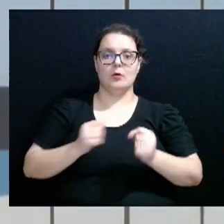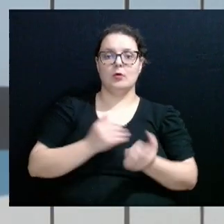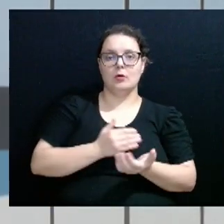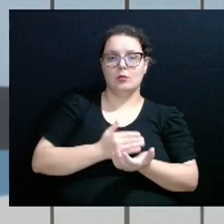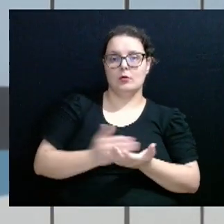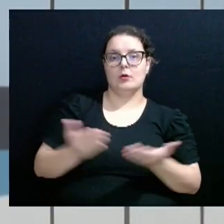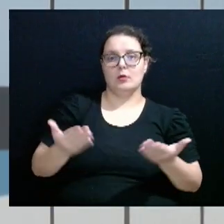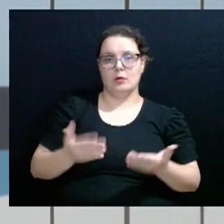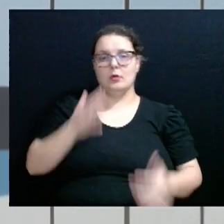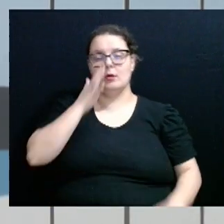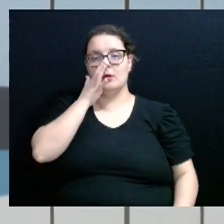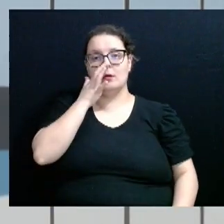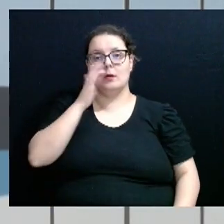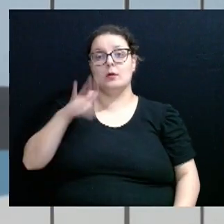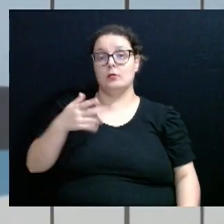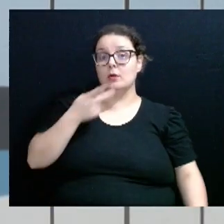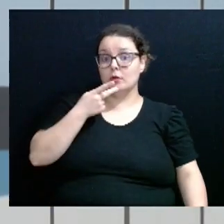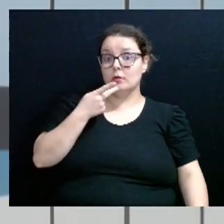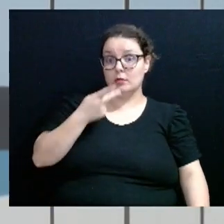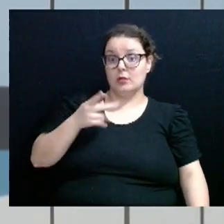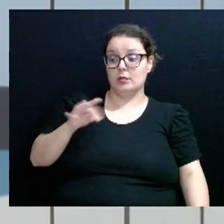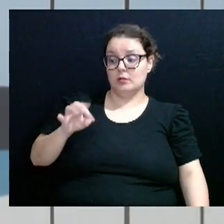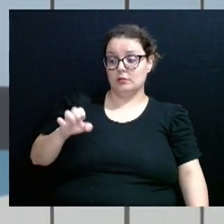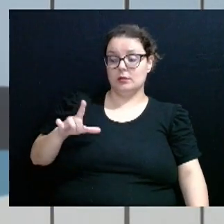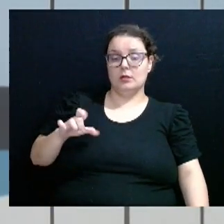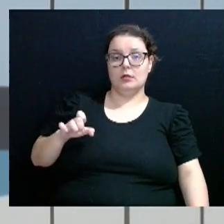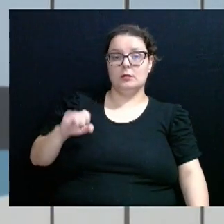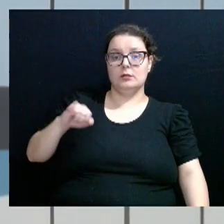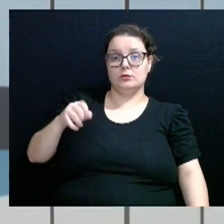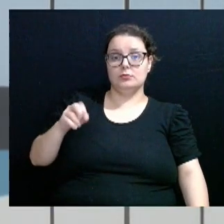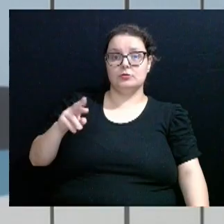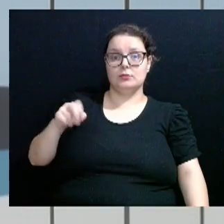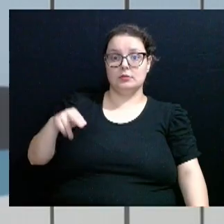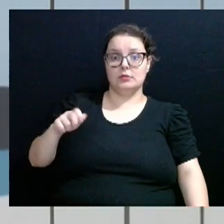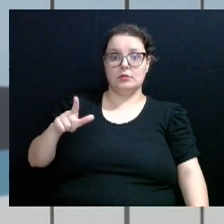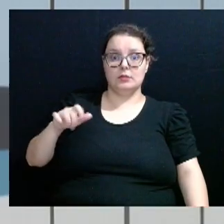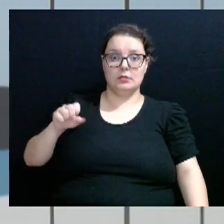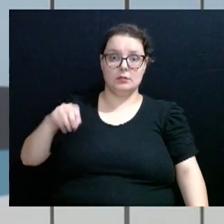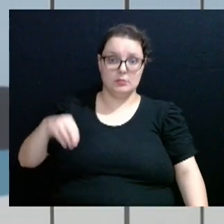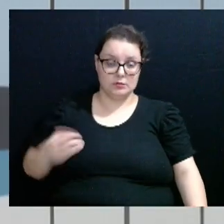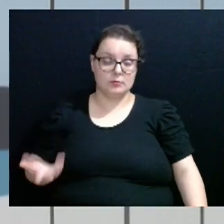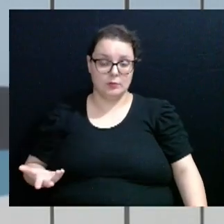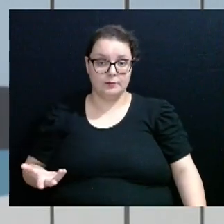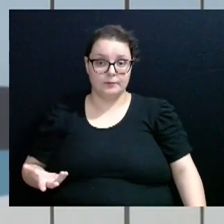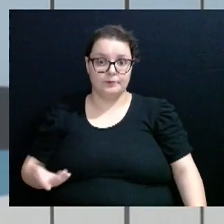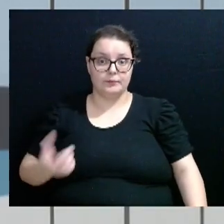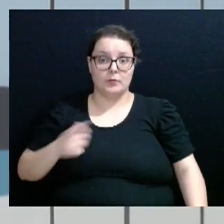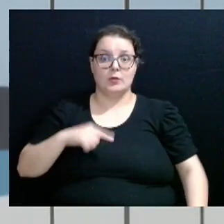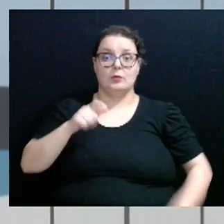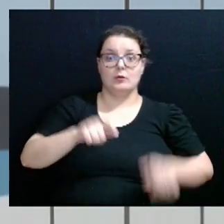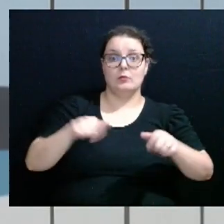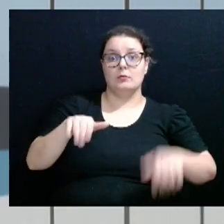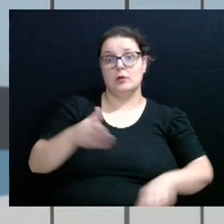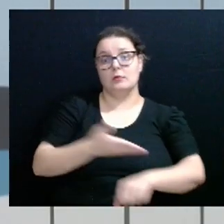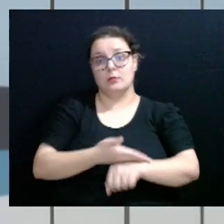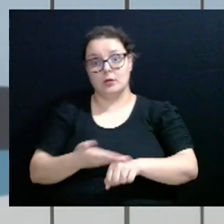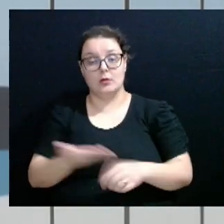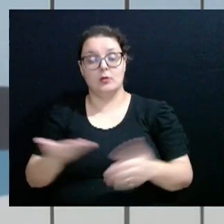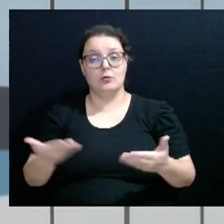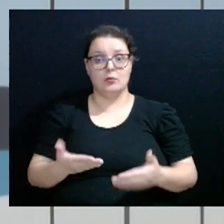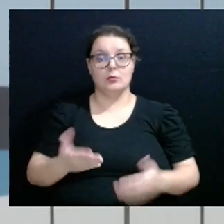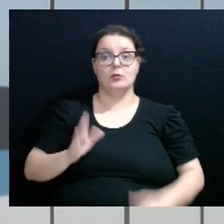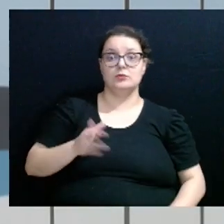de telejornalismo, né? Que é onde tinham mais pessoas brancas e hoje a gente já tem essa representatividade